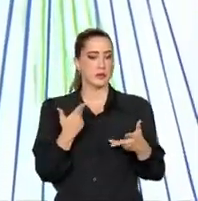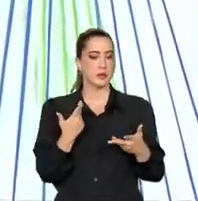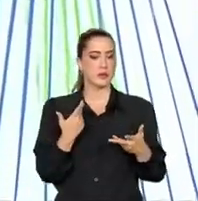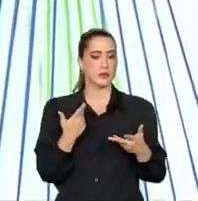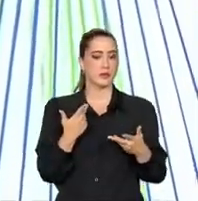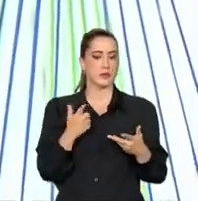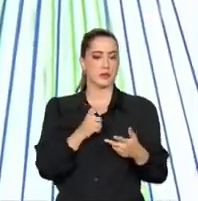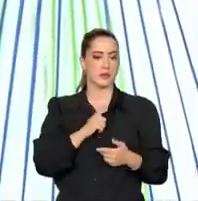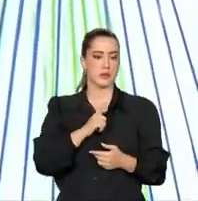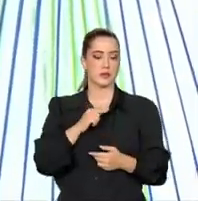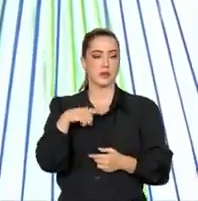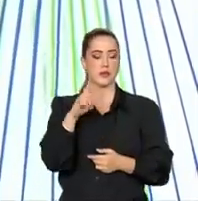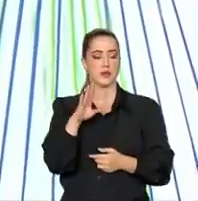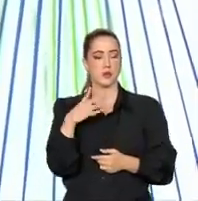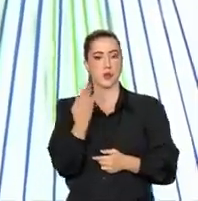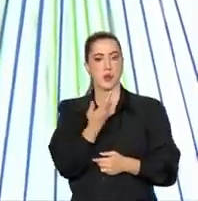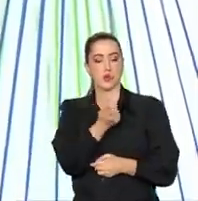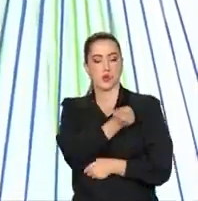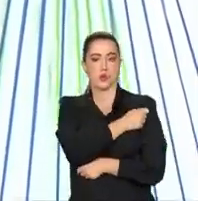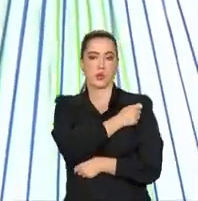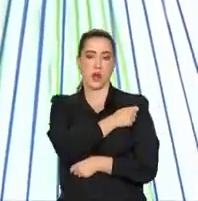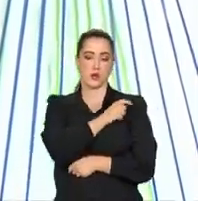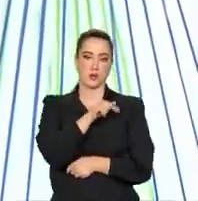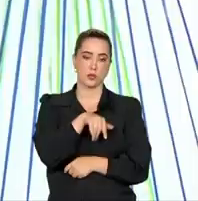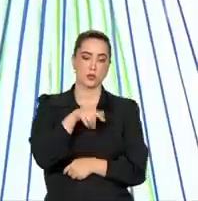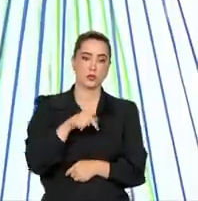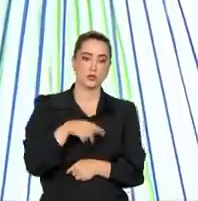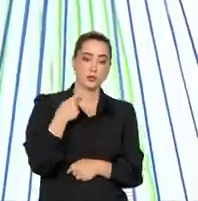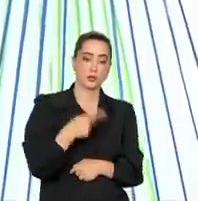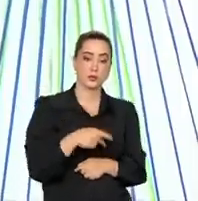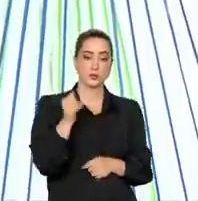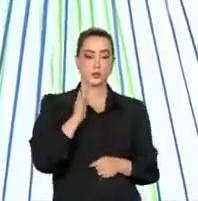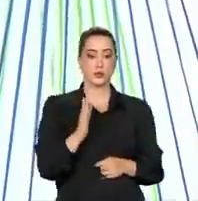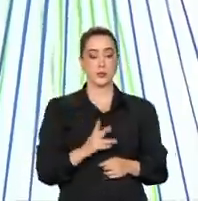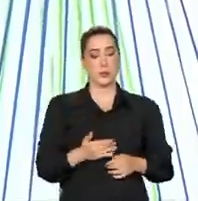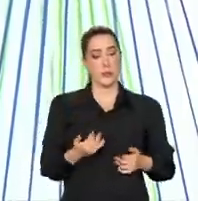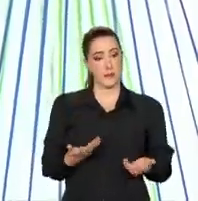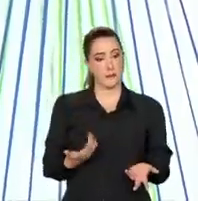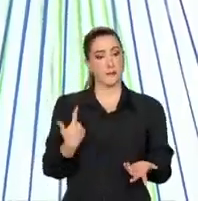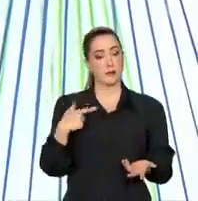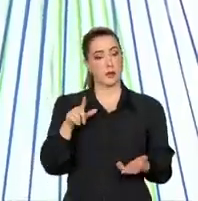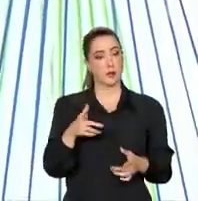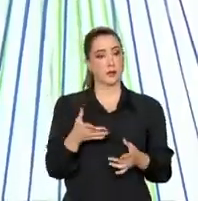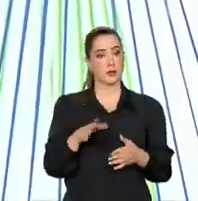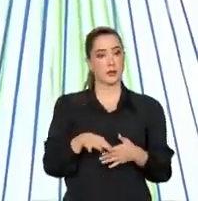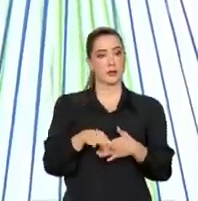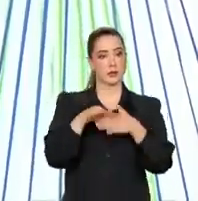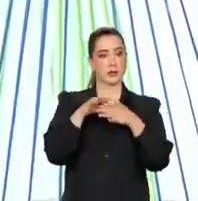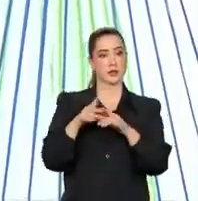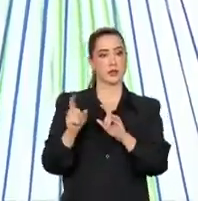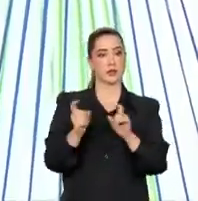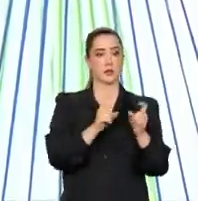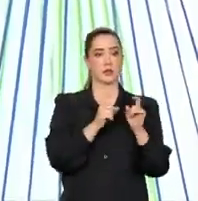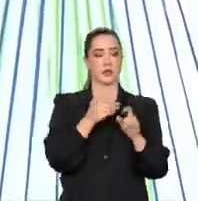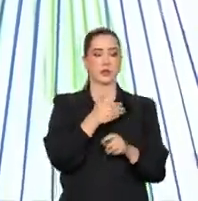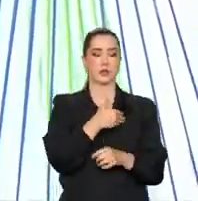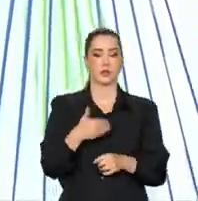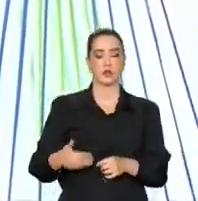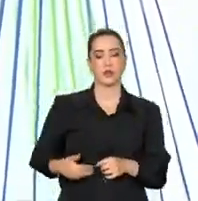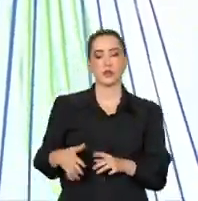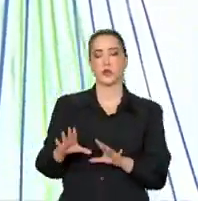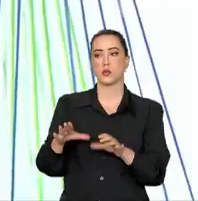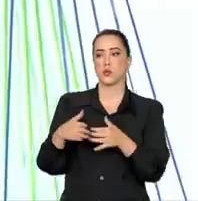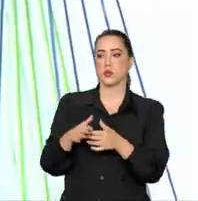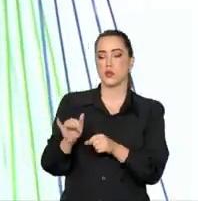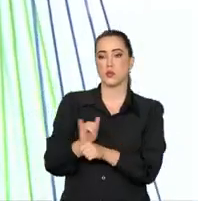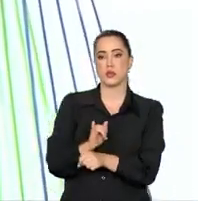que causou nos nossos alunos aqui no Brasil. Então, é uma governança e gestão política que envolve os comitês